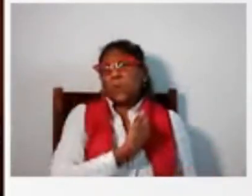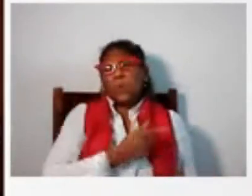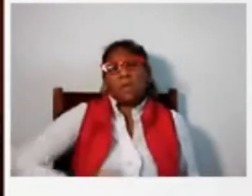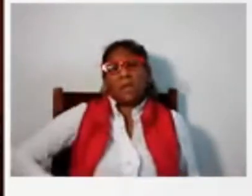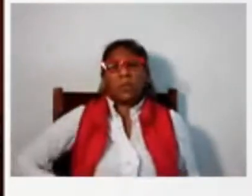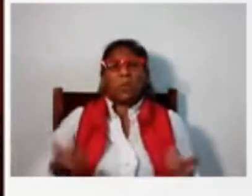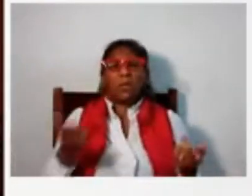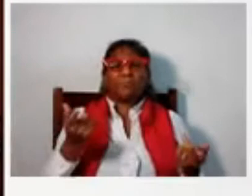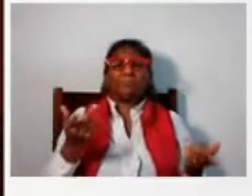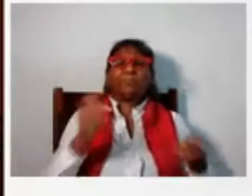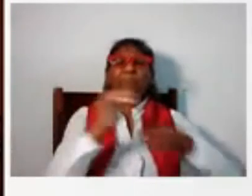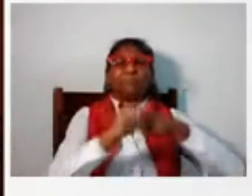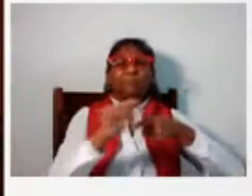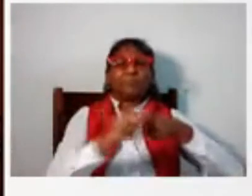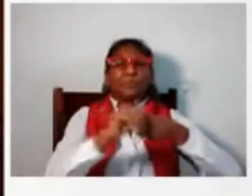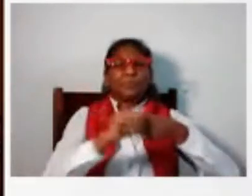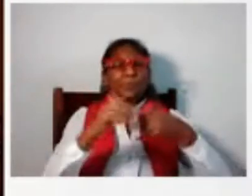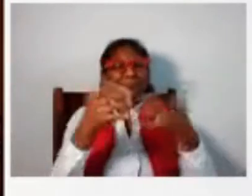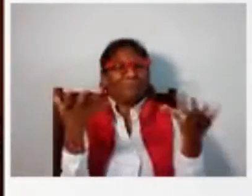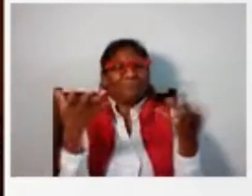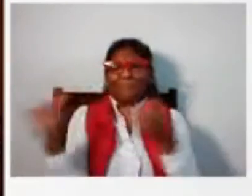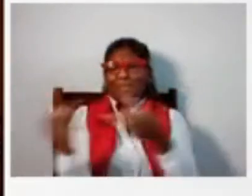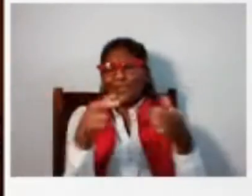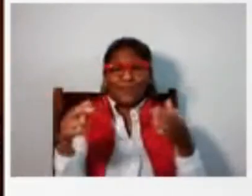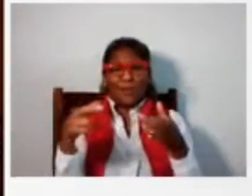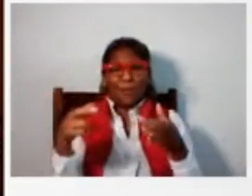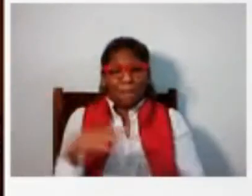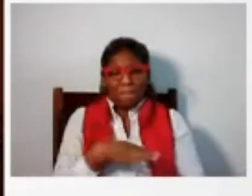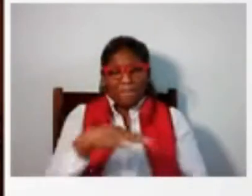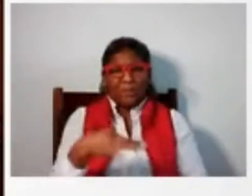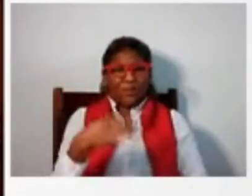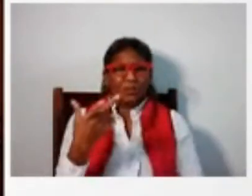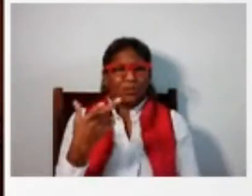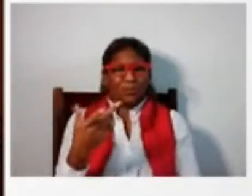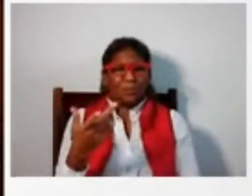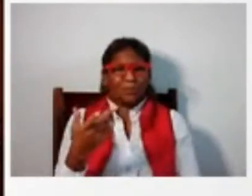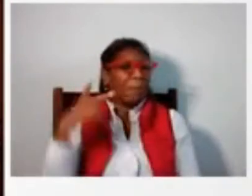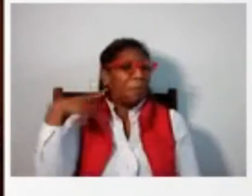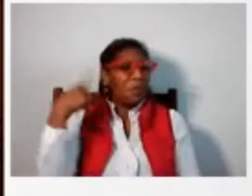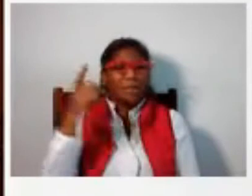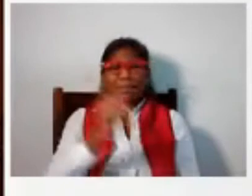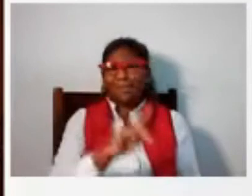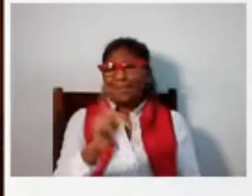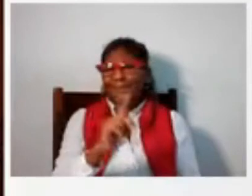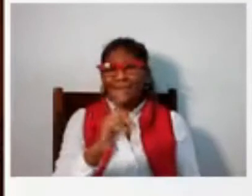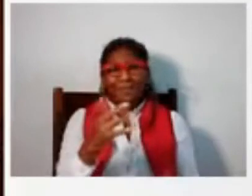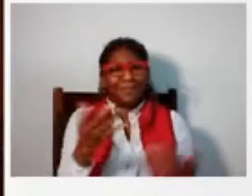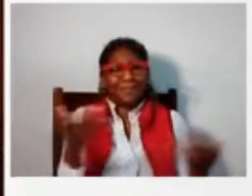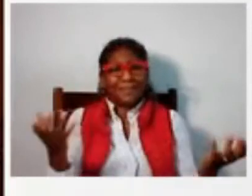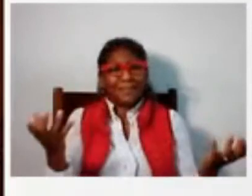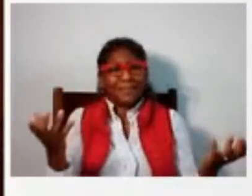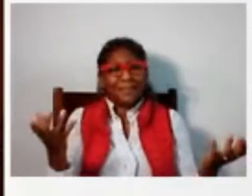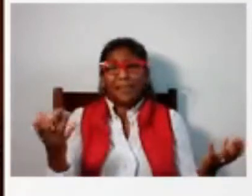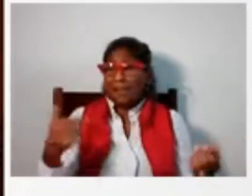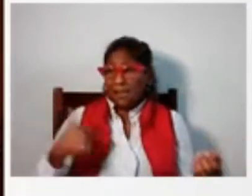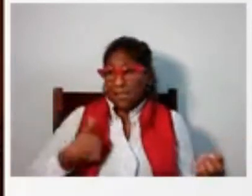defenda, que viesse a defender regiões de um partido político. Em primeiro lugar, a nossa base de governo, pela qual